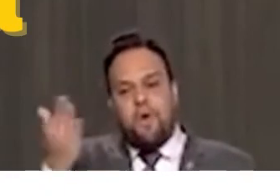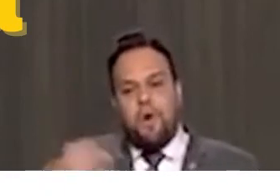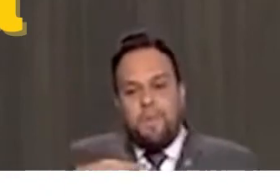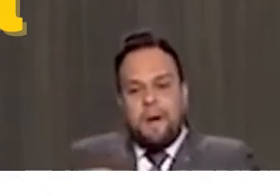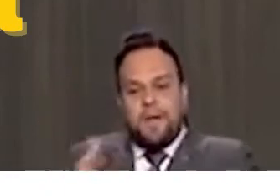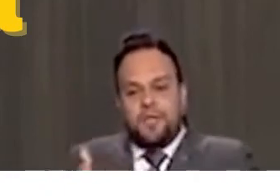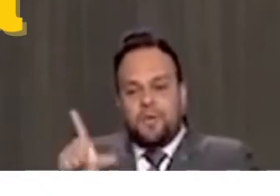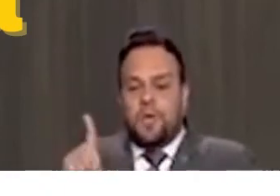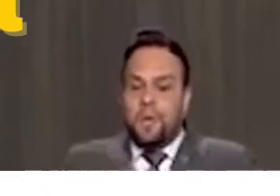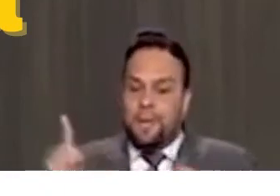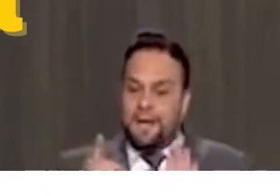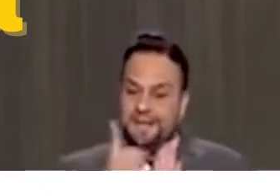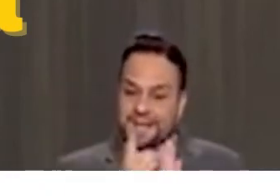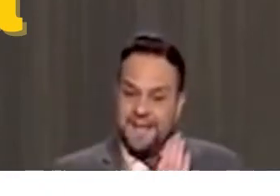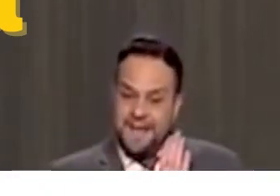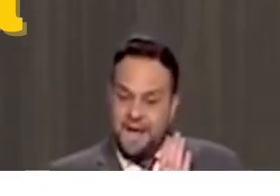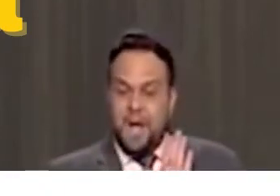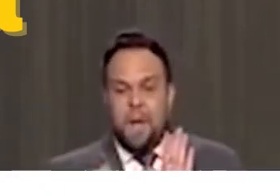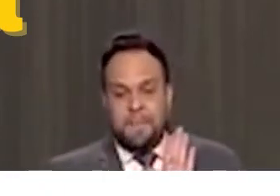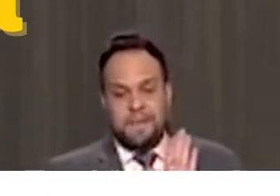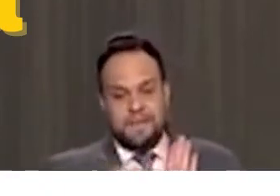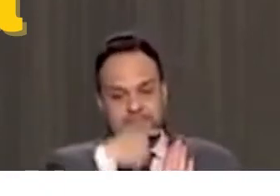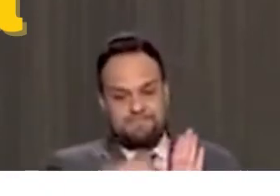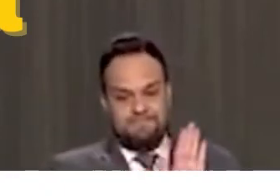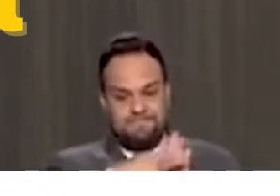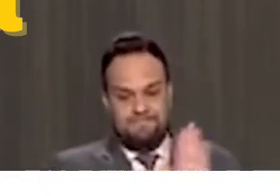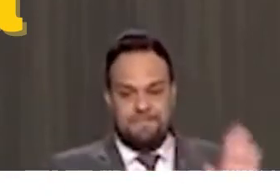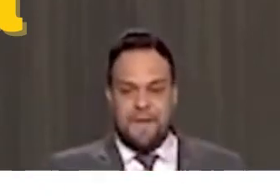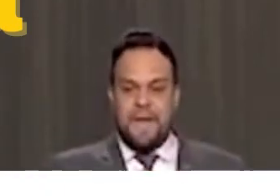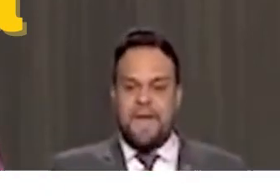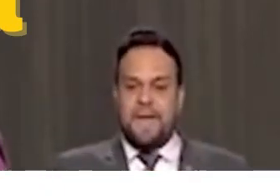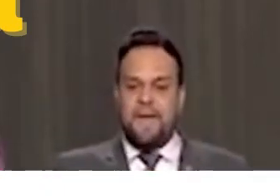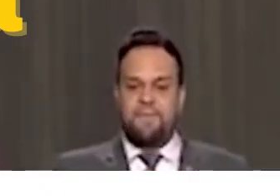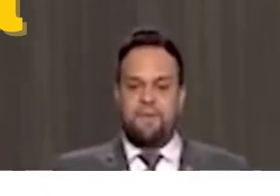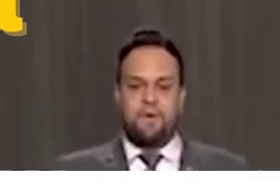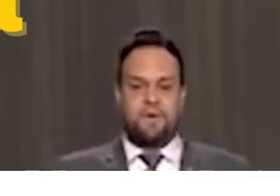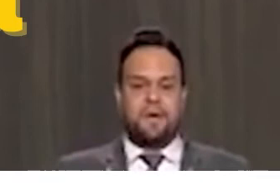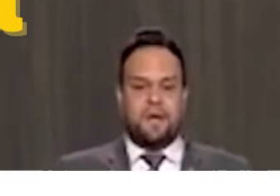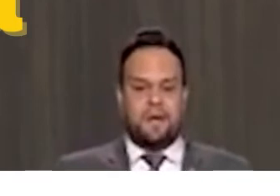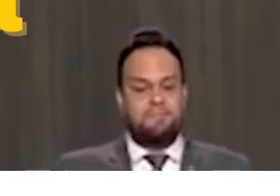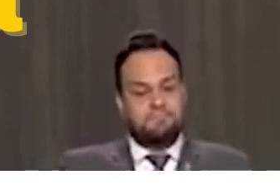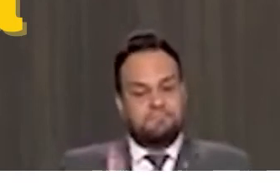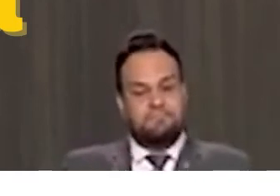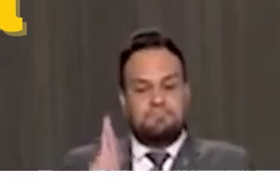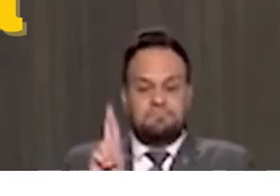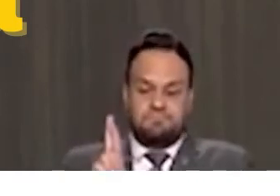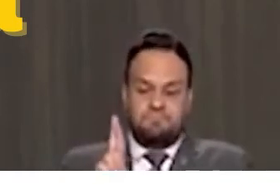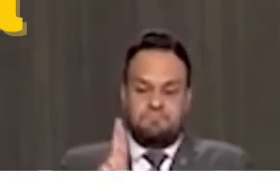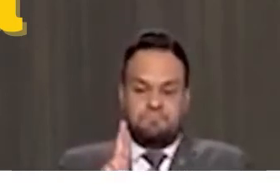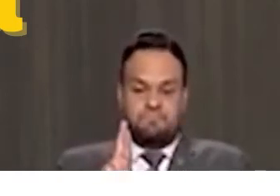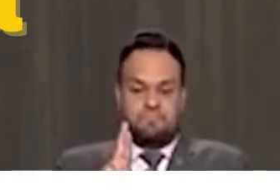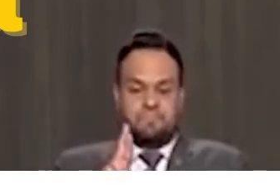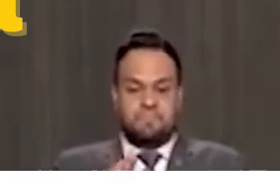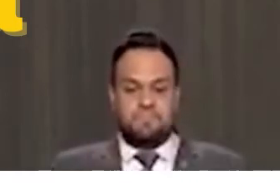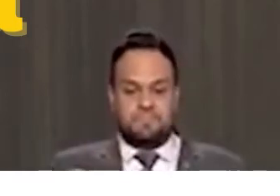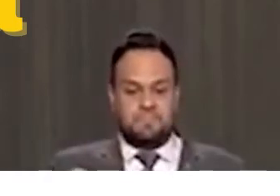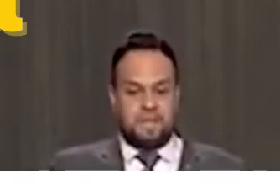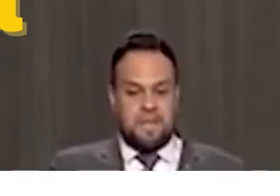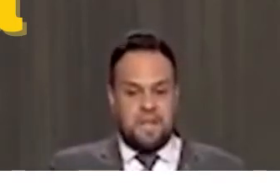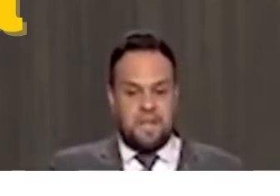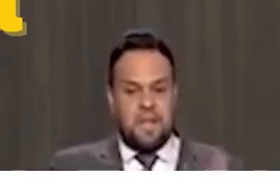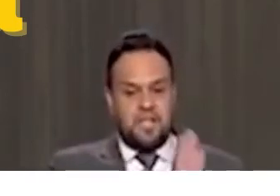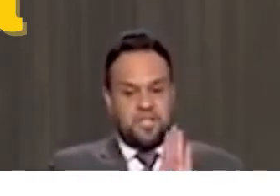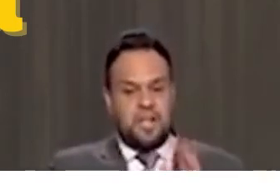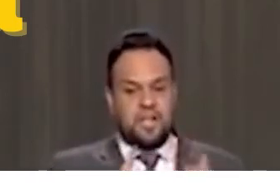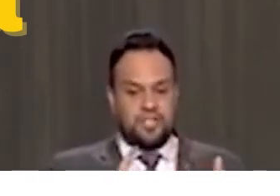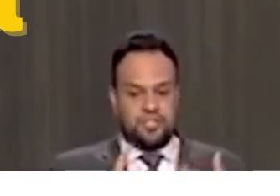revogado, e decreto ambiental, quem revoga é o legislativo. Então, tudo isso poderia ter sido adiantado, não foi. Espero que no